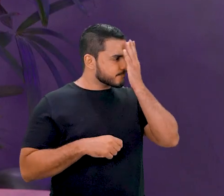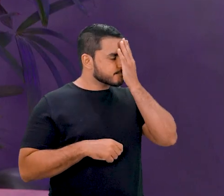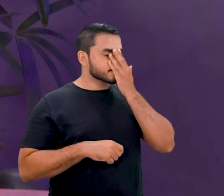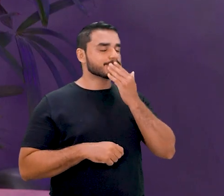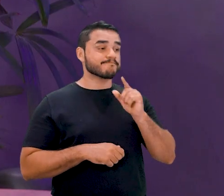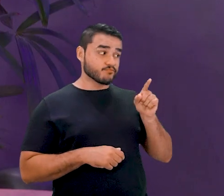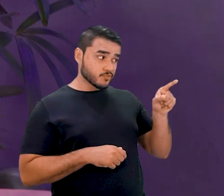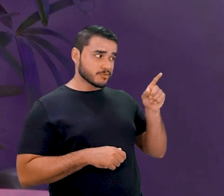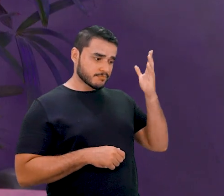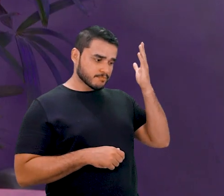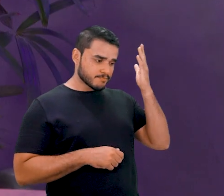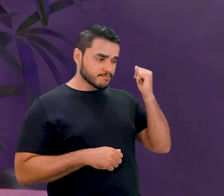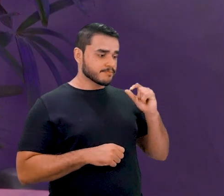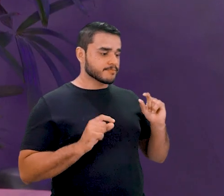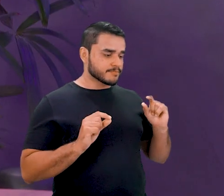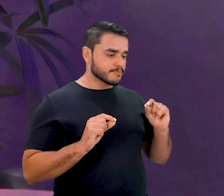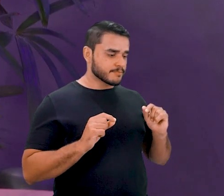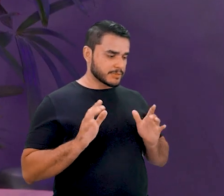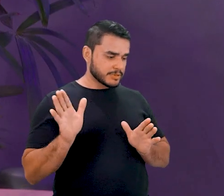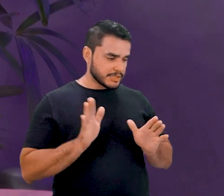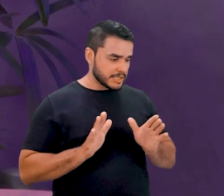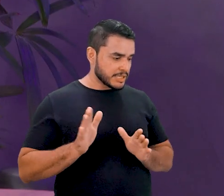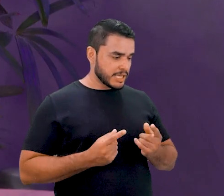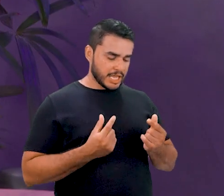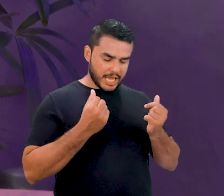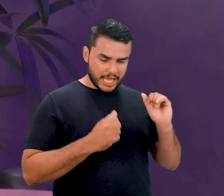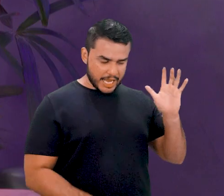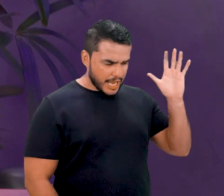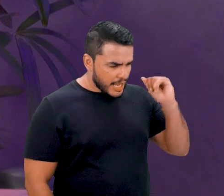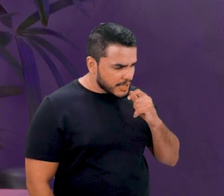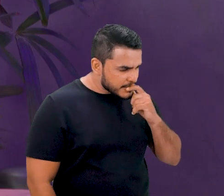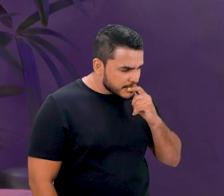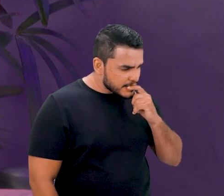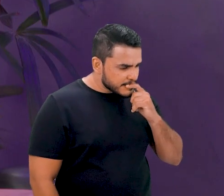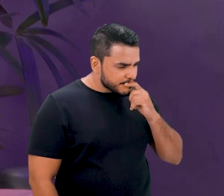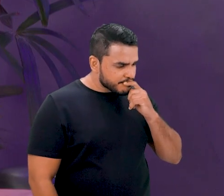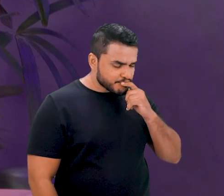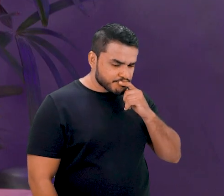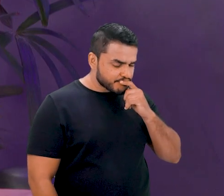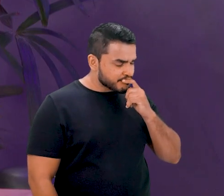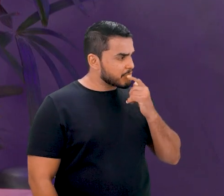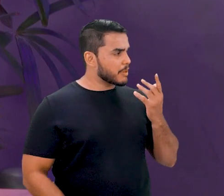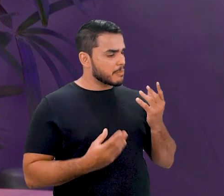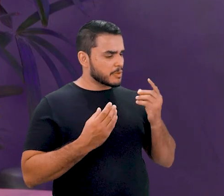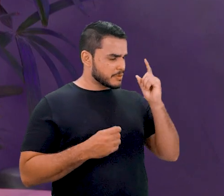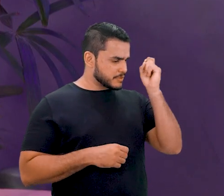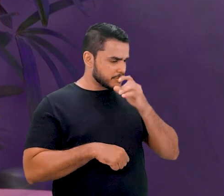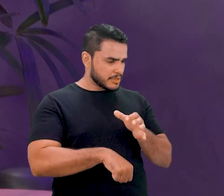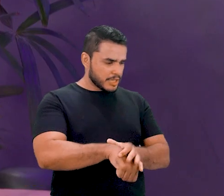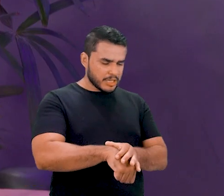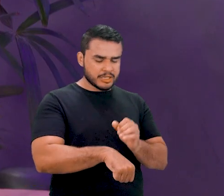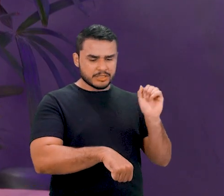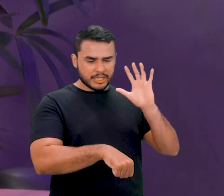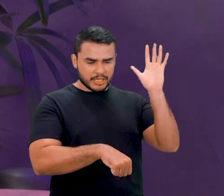muito fortemente, acessibilidade custa muito caro. Gente, é caro demais. Um relógio acessível é caro,